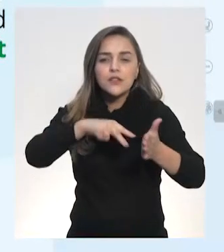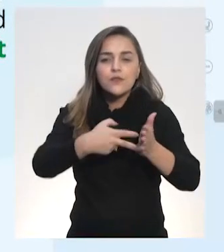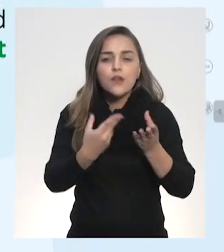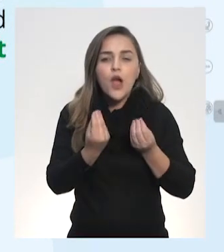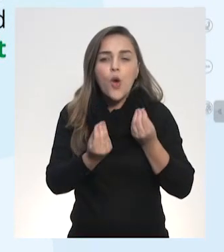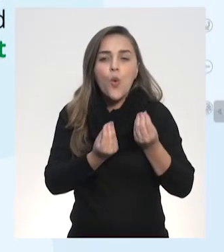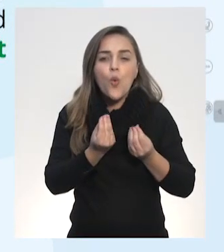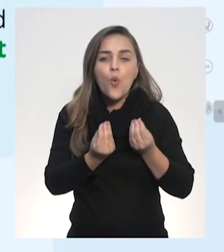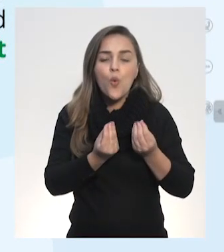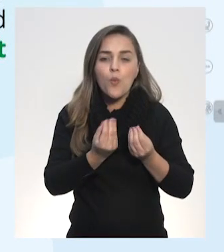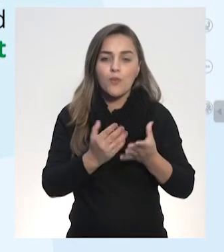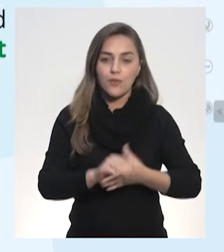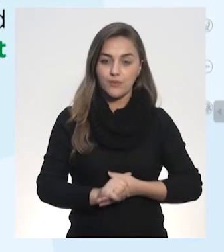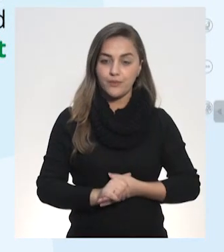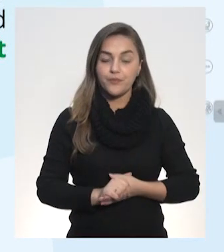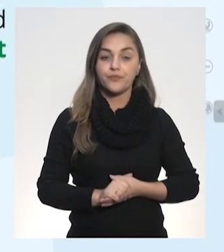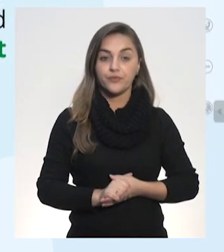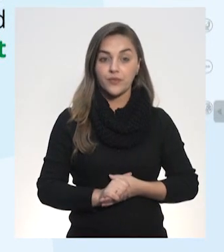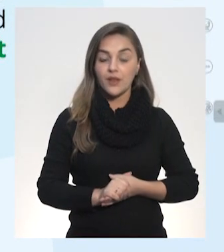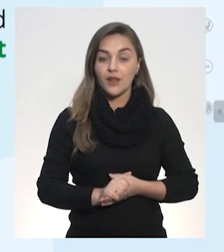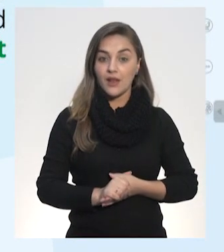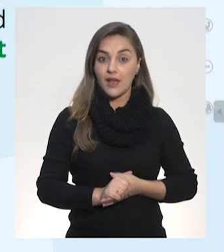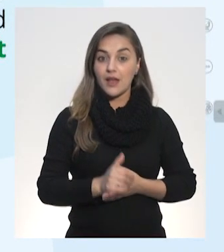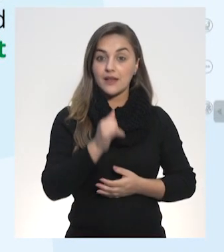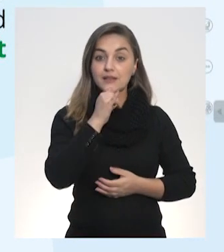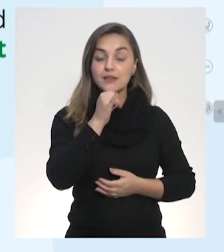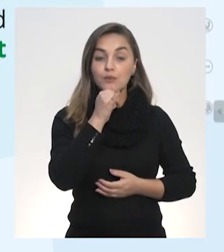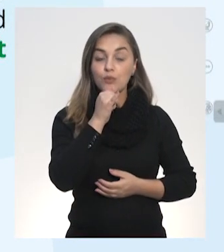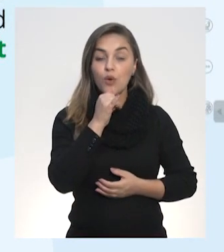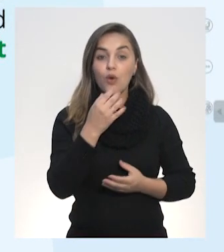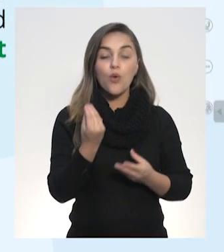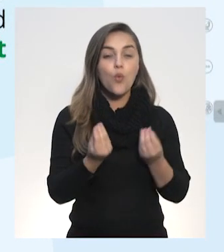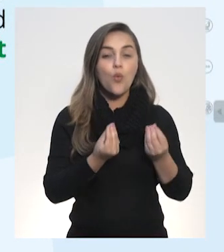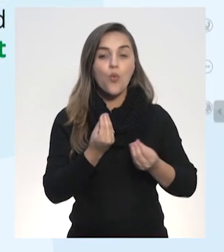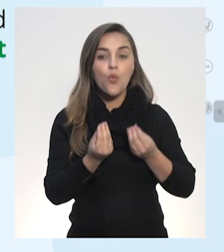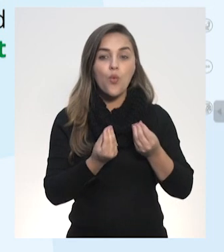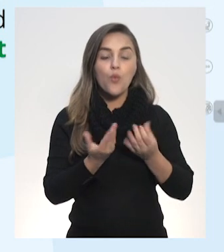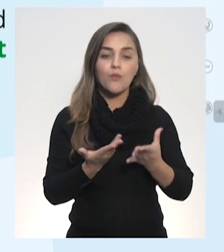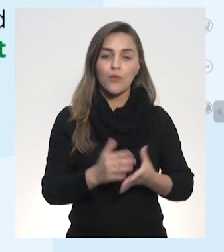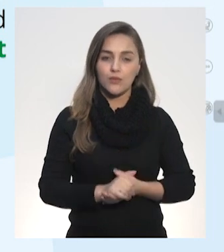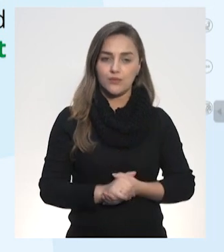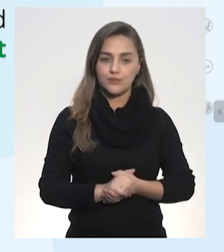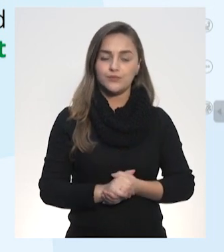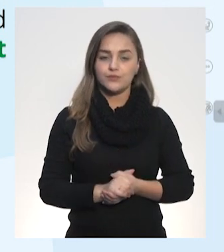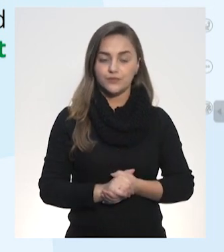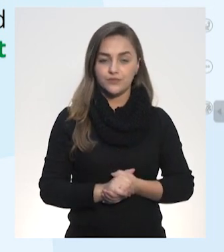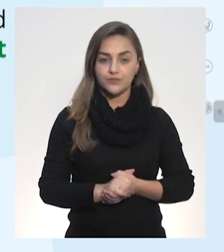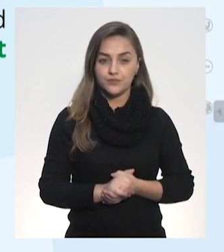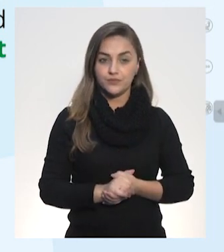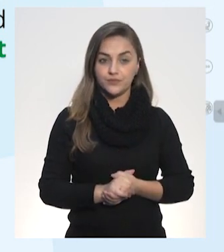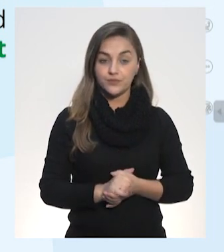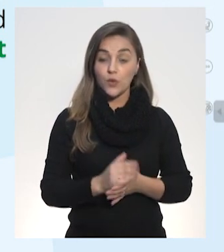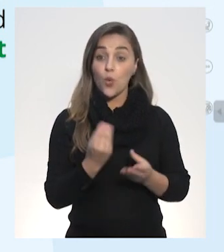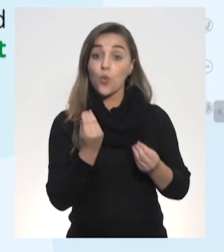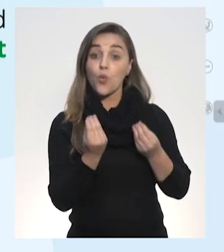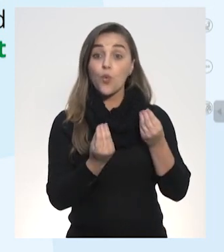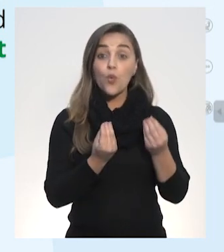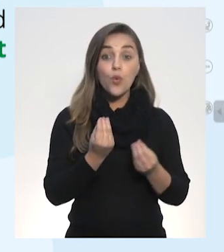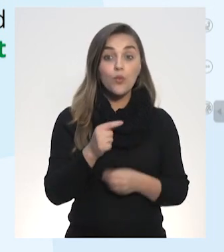sobre argumento? O que a gente usa para argumento? Tá? Então, as aqui, ele está jogando argumento para você. Ó.